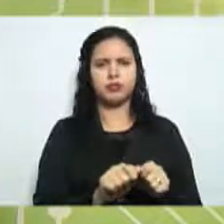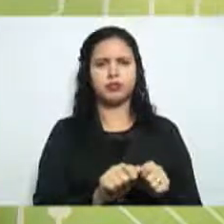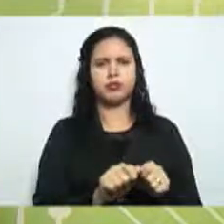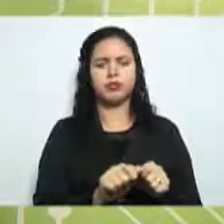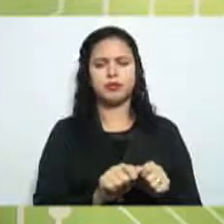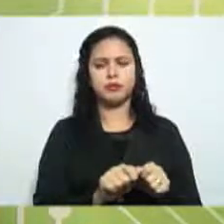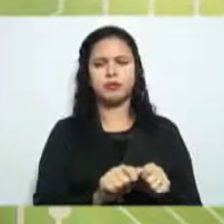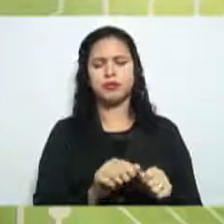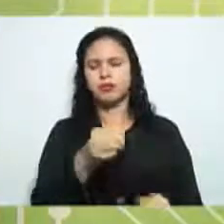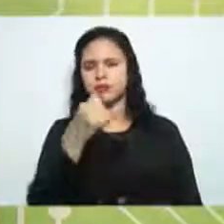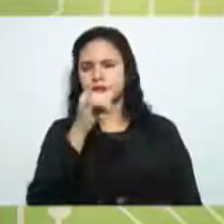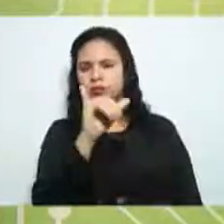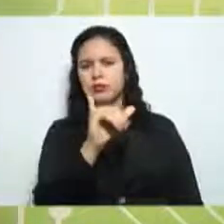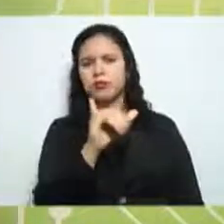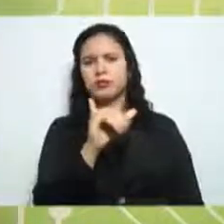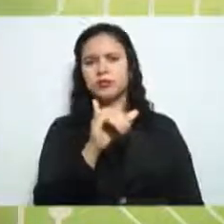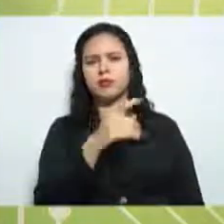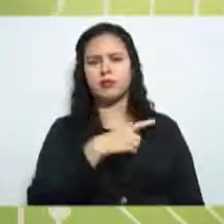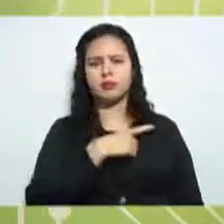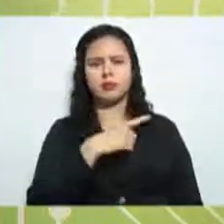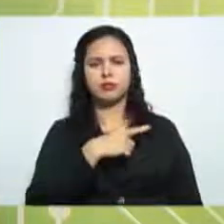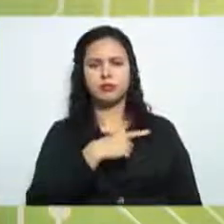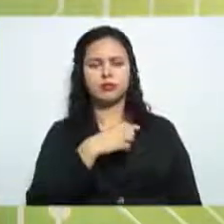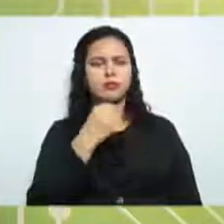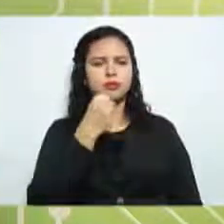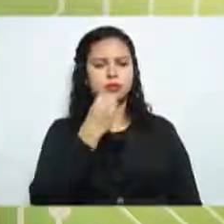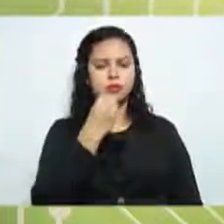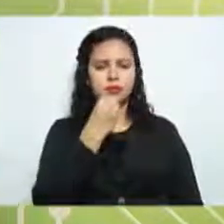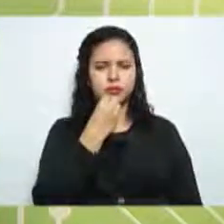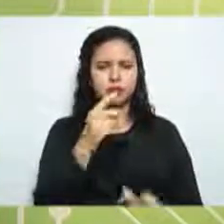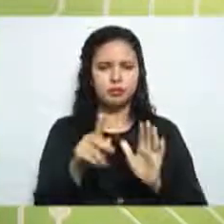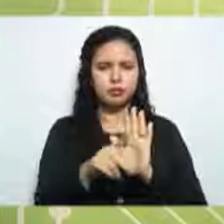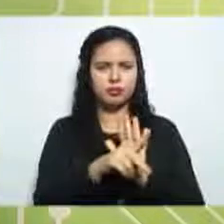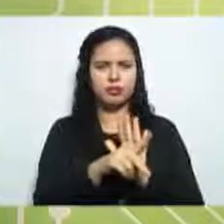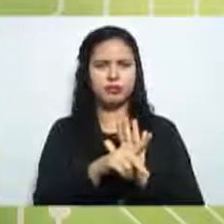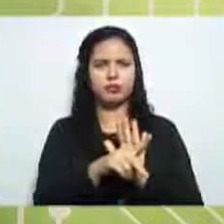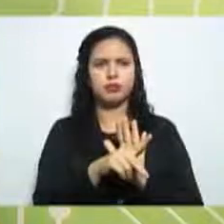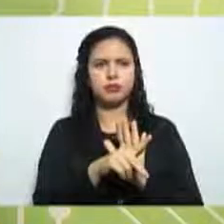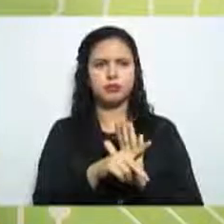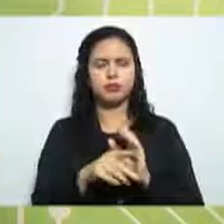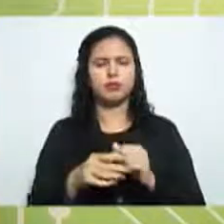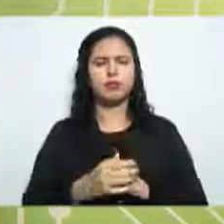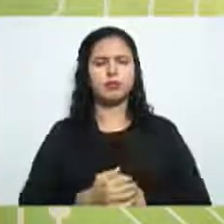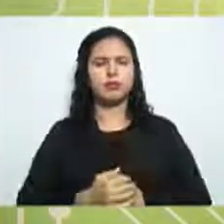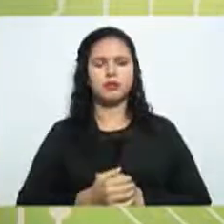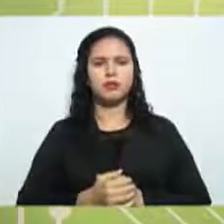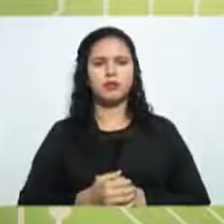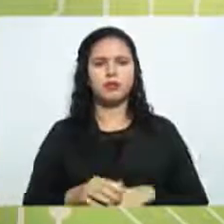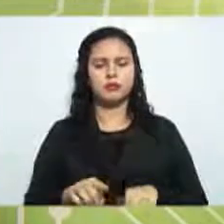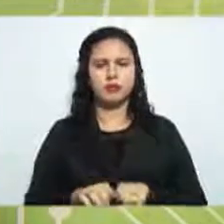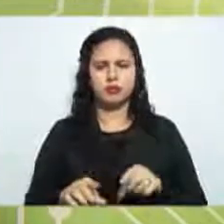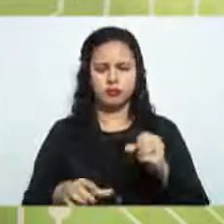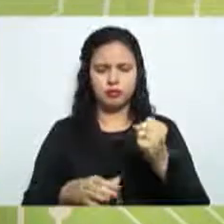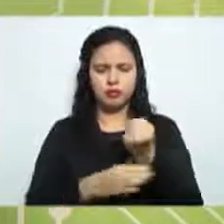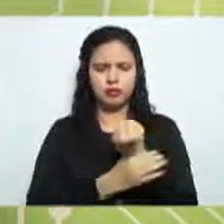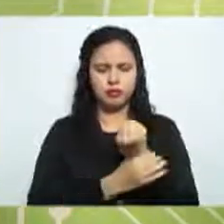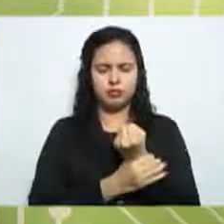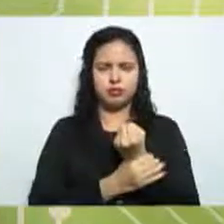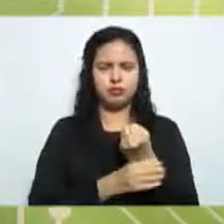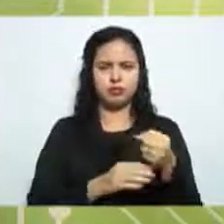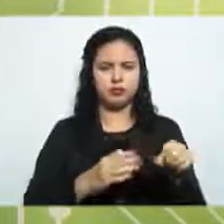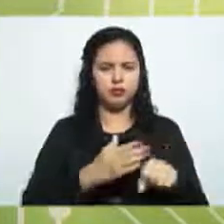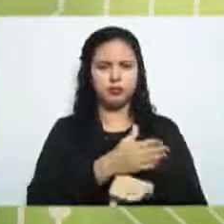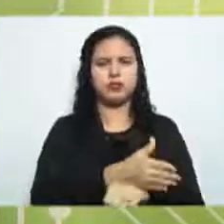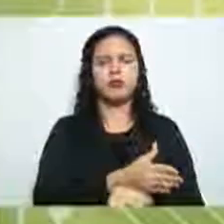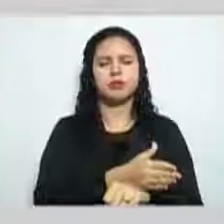não está em grilagem. Isso aí existe muita vantagem para o proprietário dessa terra regulada, porque além dele ter a segurança, ele tem acesso a linhas de